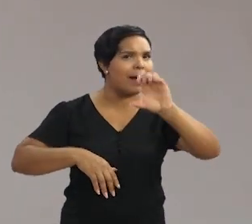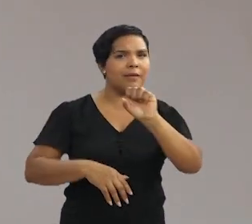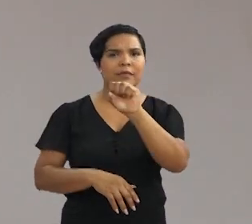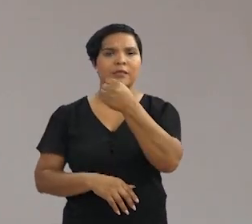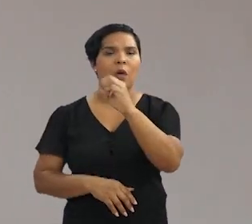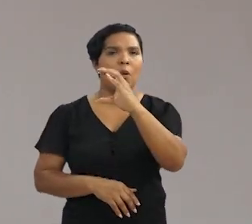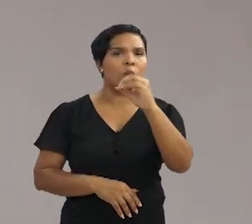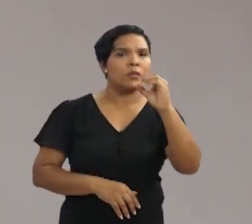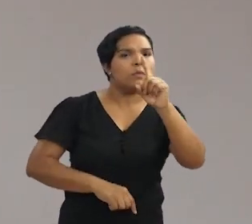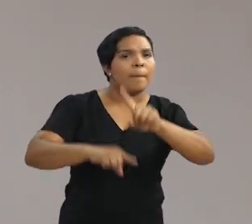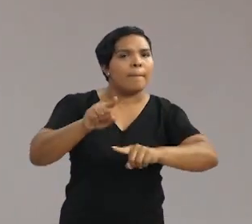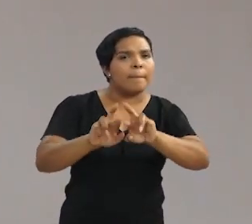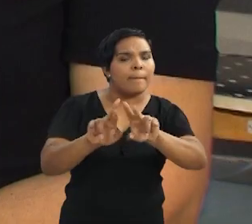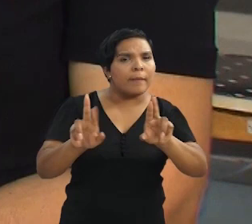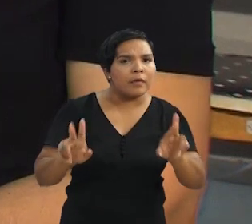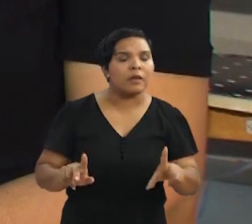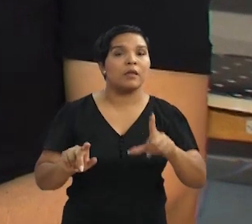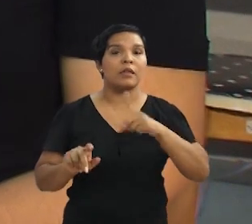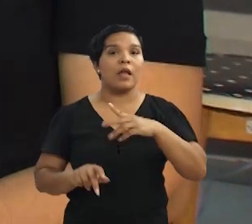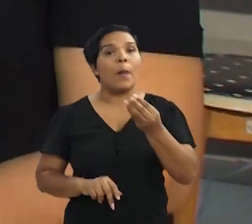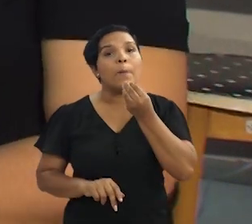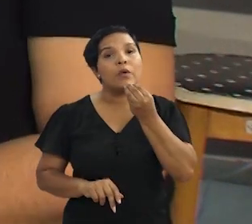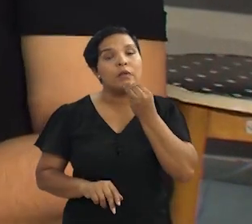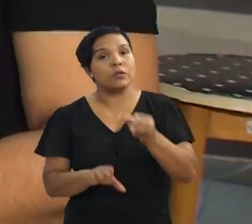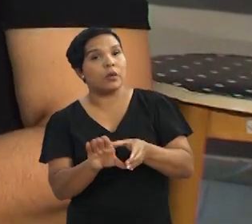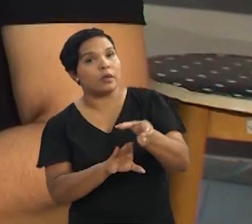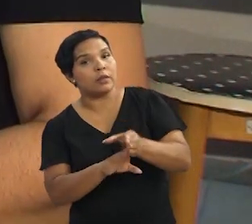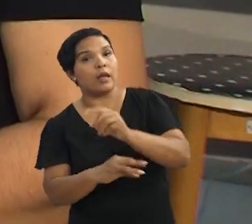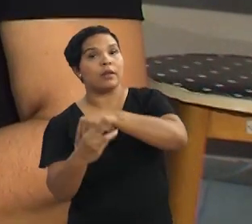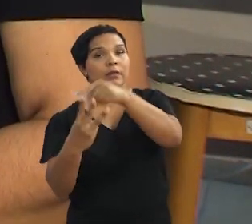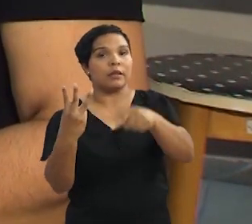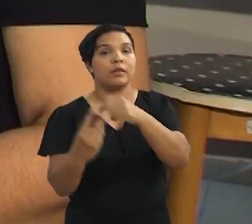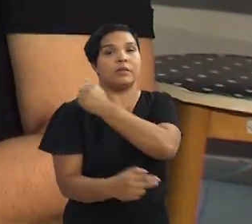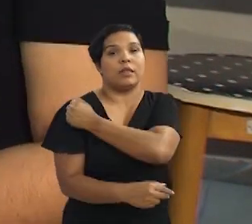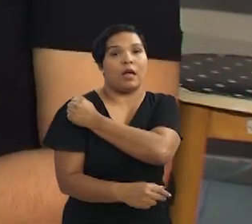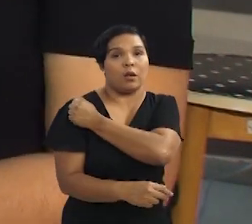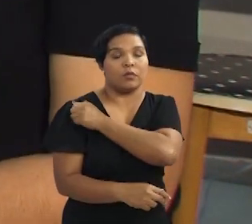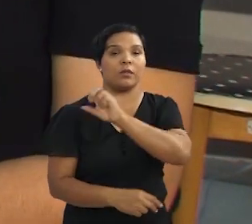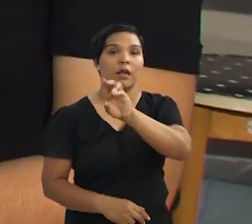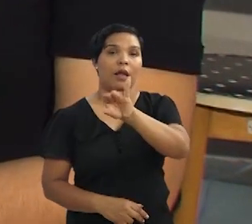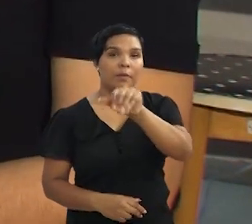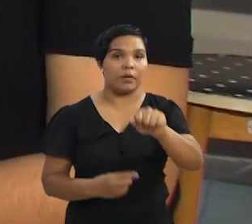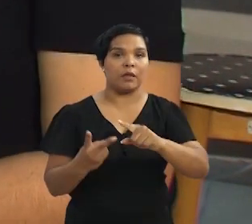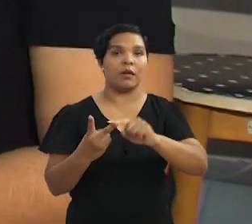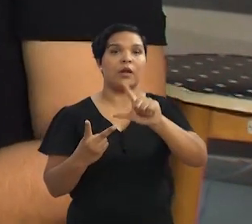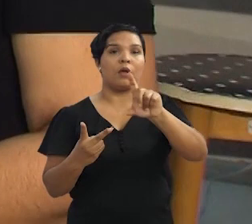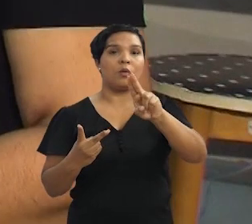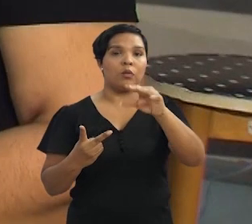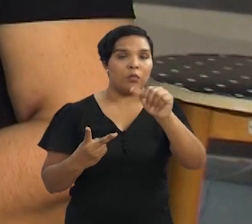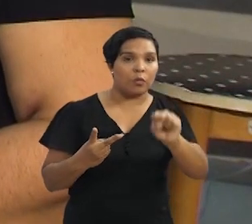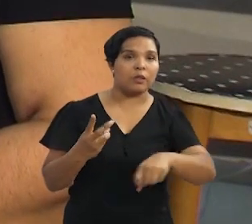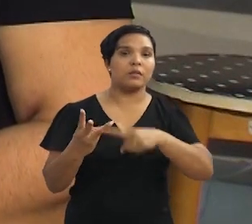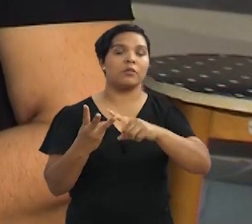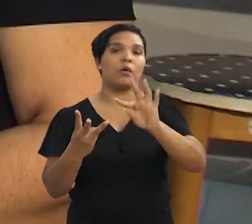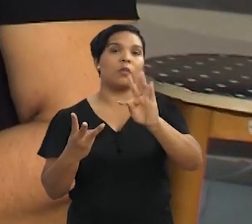mais de 800 peças. Nesse projeto pude ter a oportunidade de orientar 3 alunos, a Bia, o Lucas